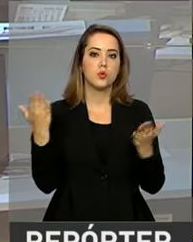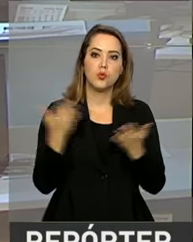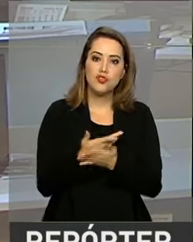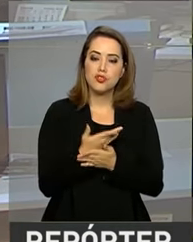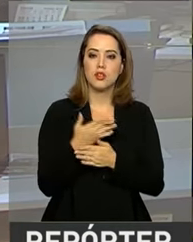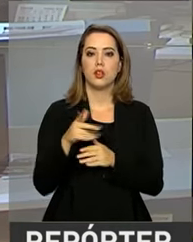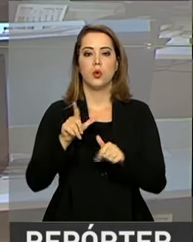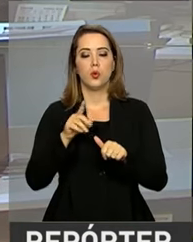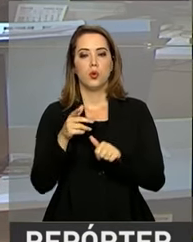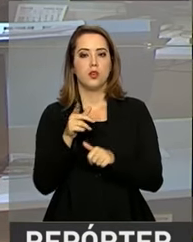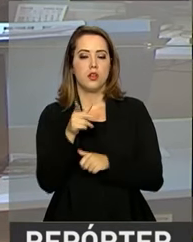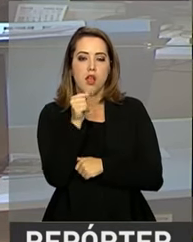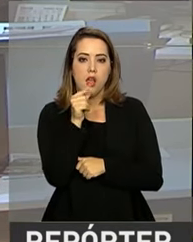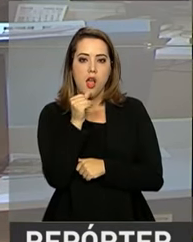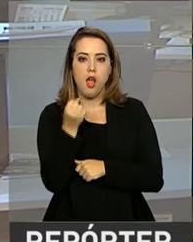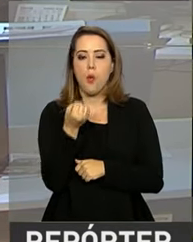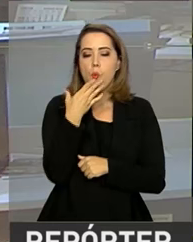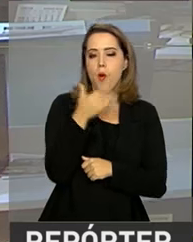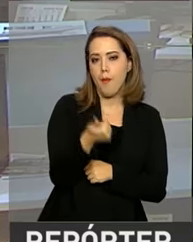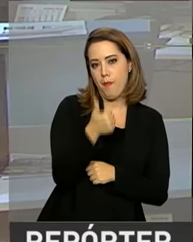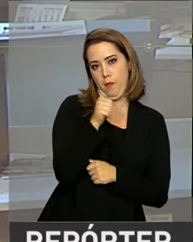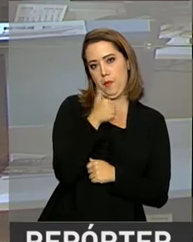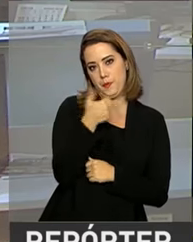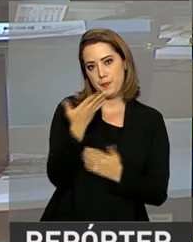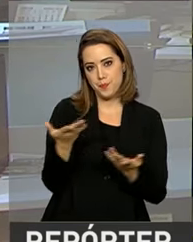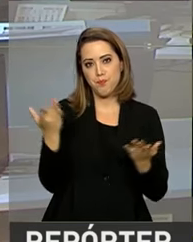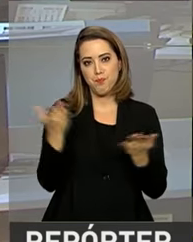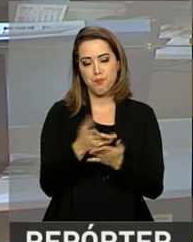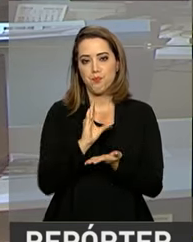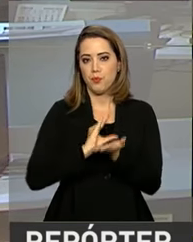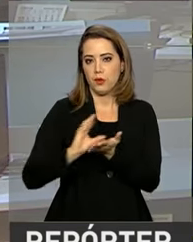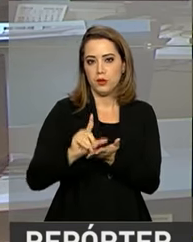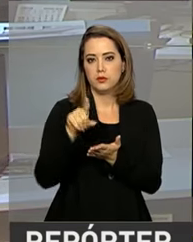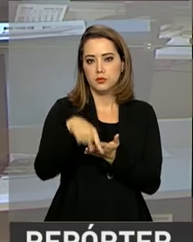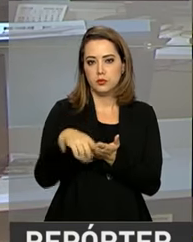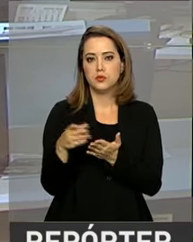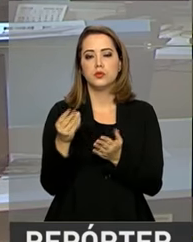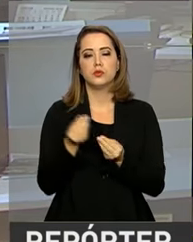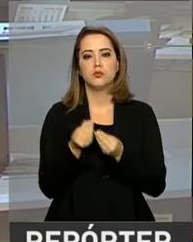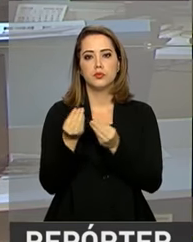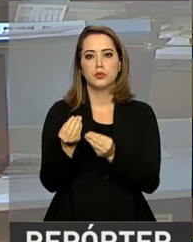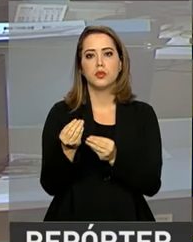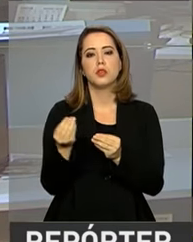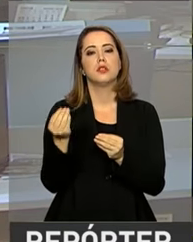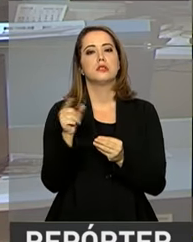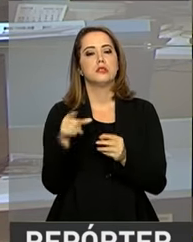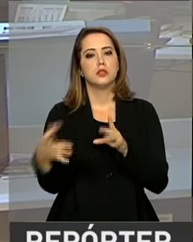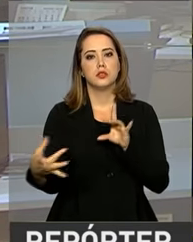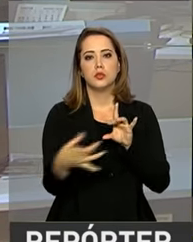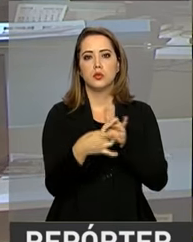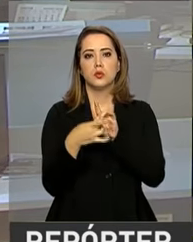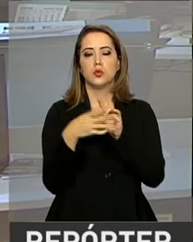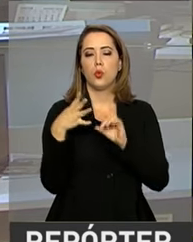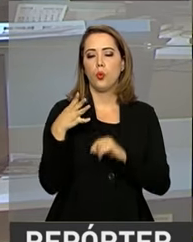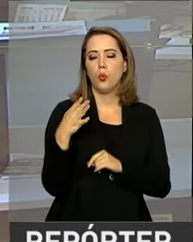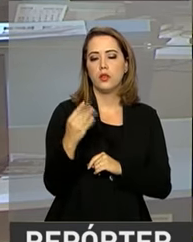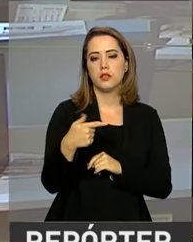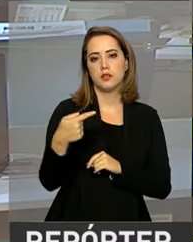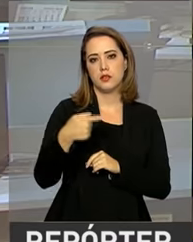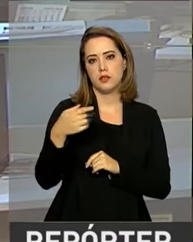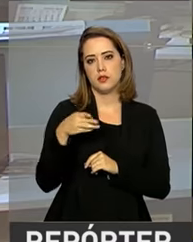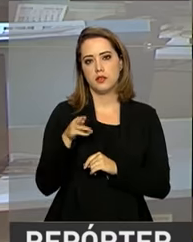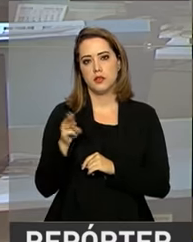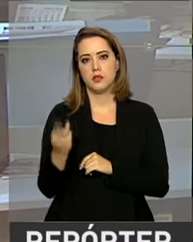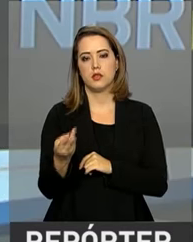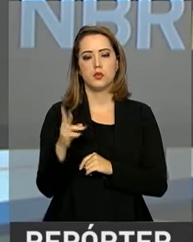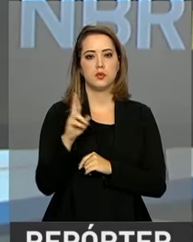comunidades rurais do semiárido. O dinheiro faz parte da última parcela de um convênio de 47 milhões